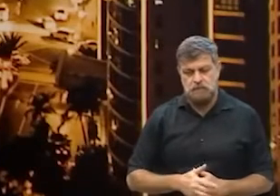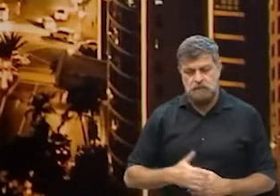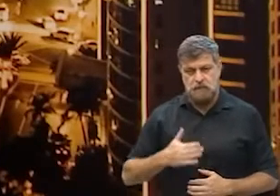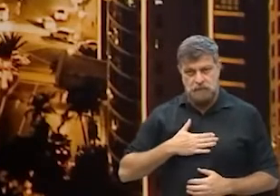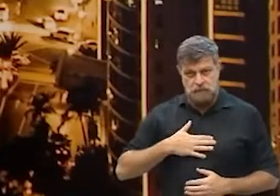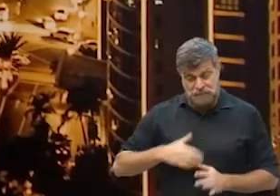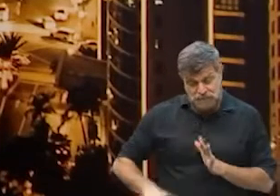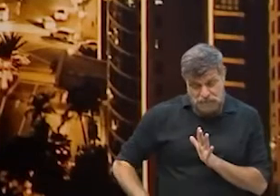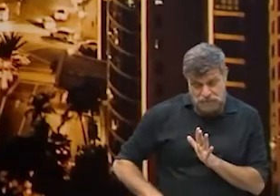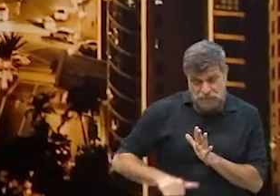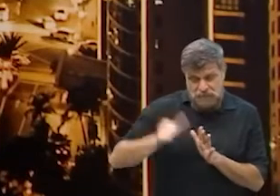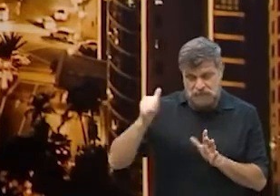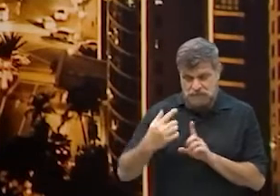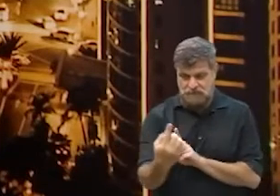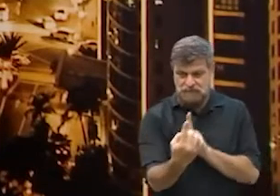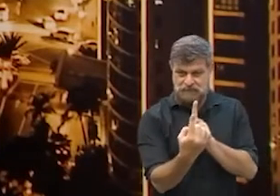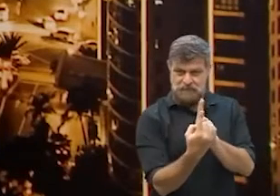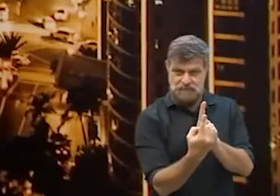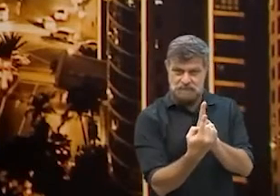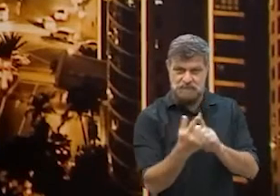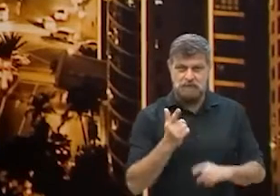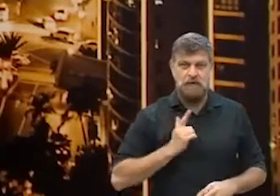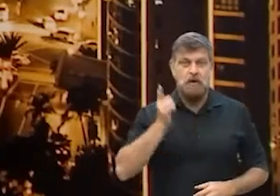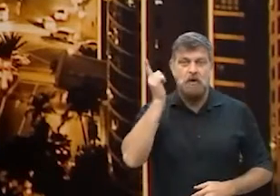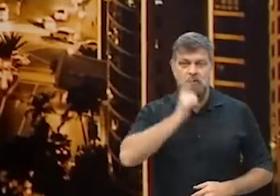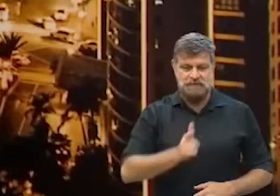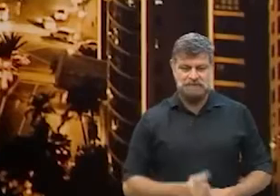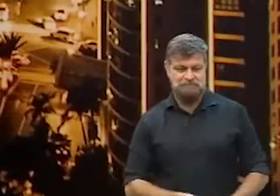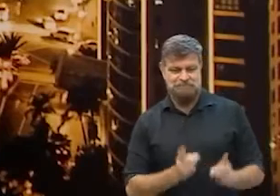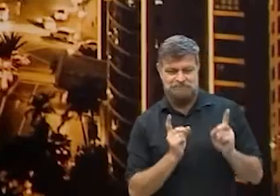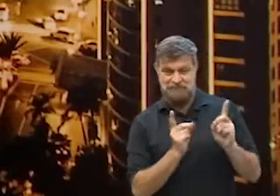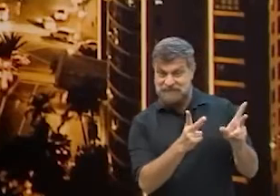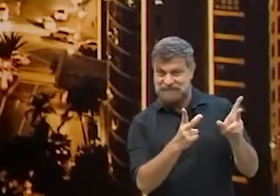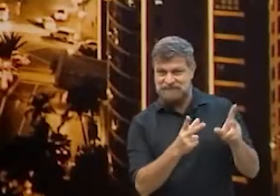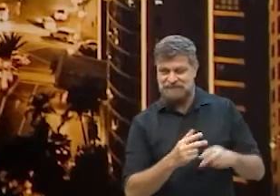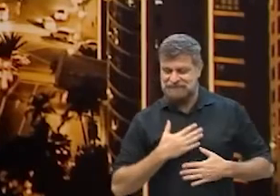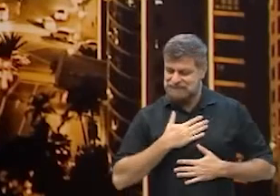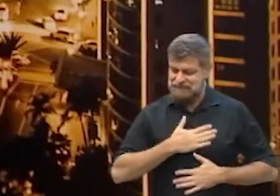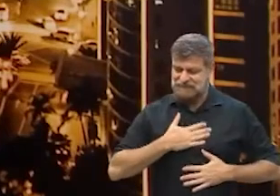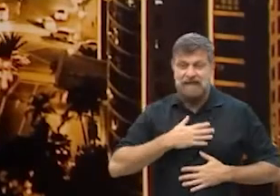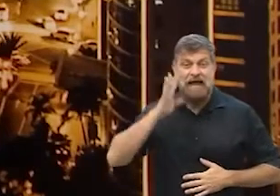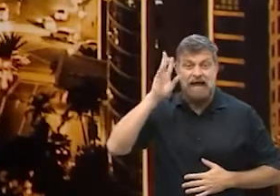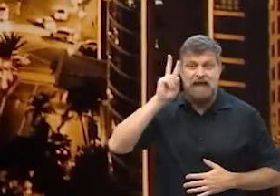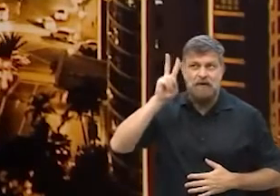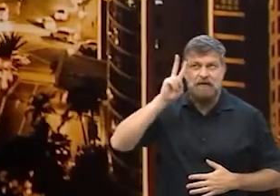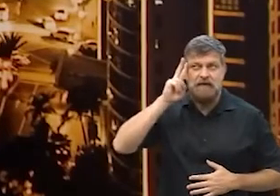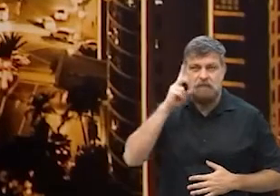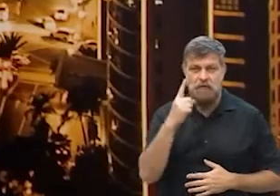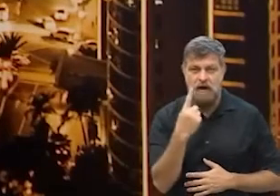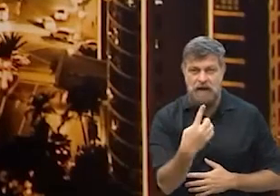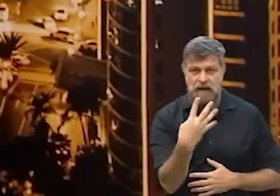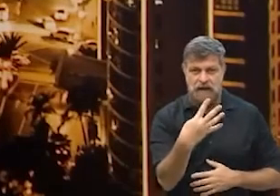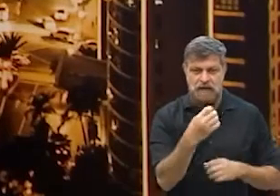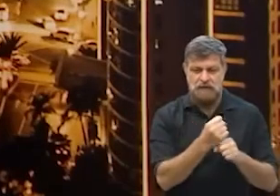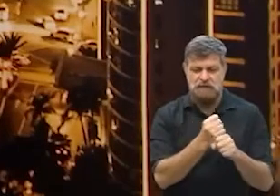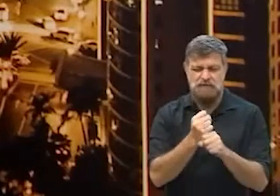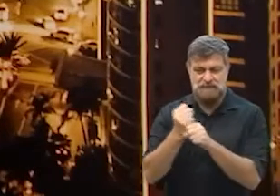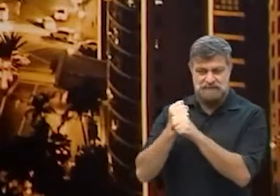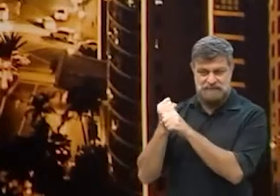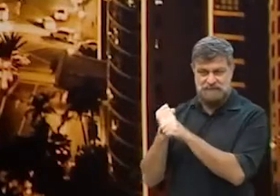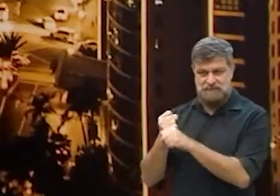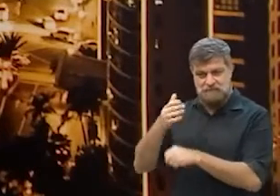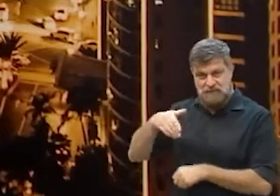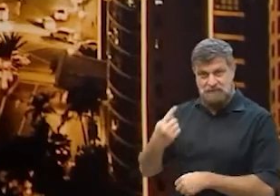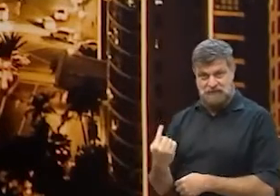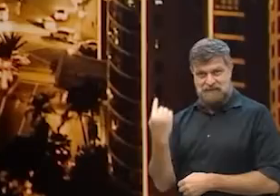meu primeiro atendimento, eu fechei o negócio. Eu me lembro que na época, foi há 14 anos e meio, né?